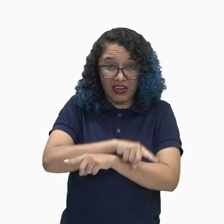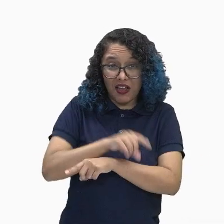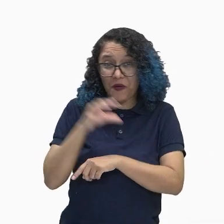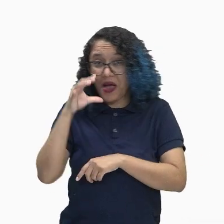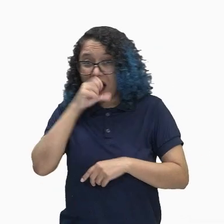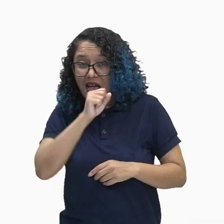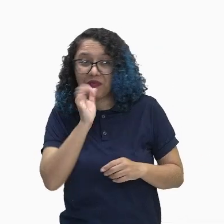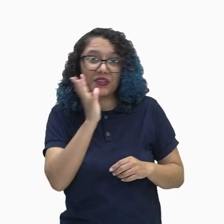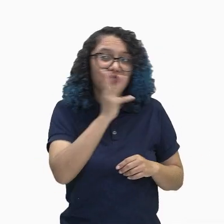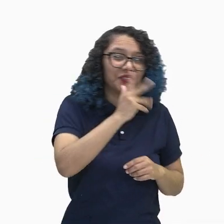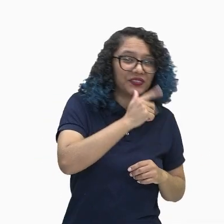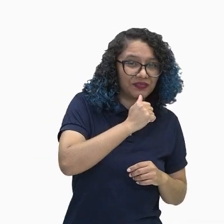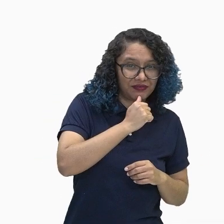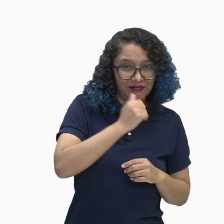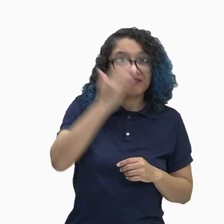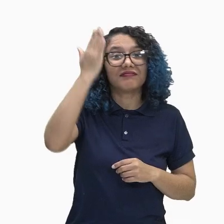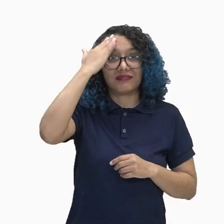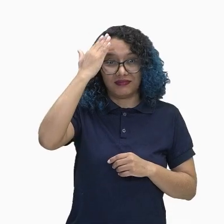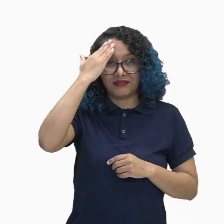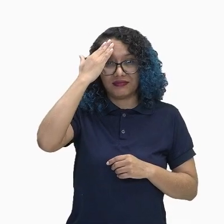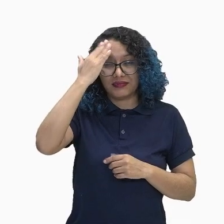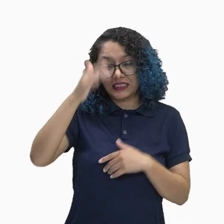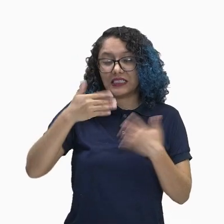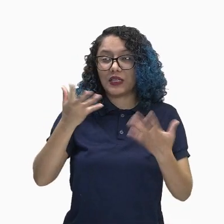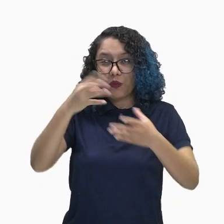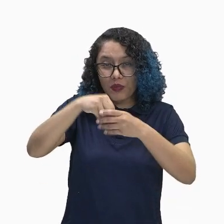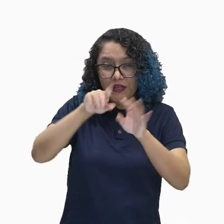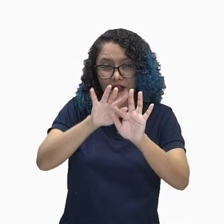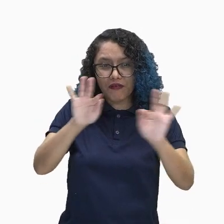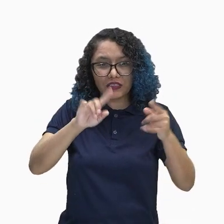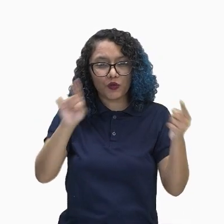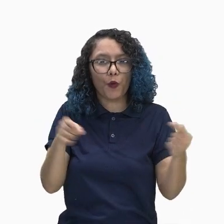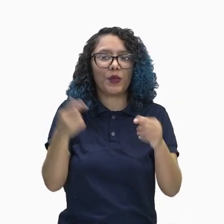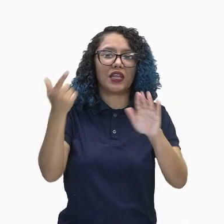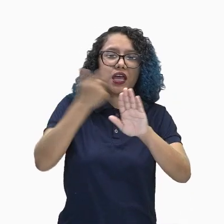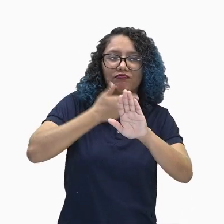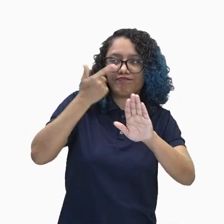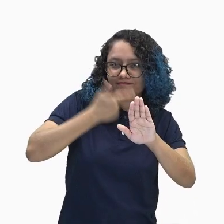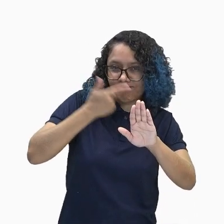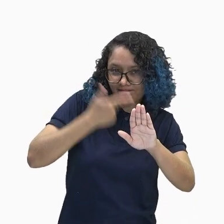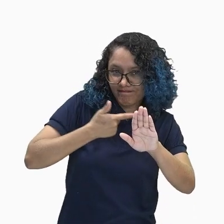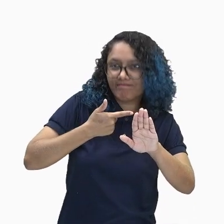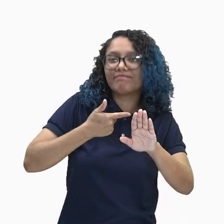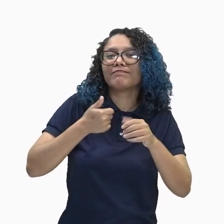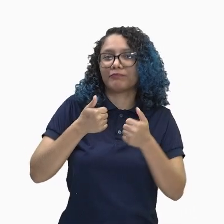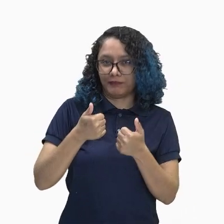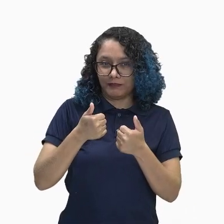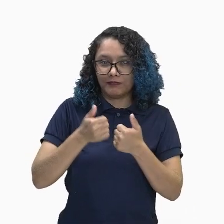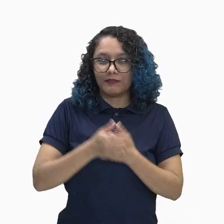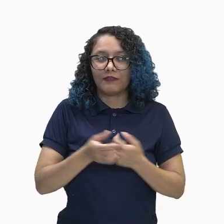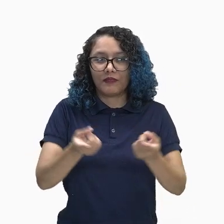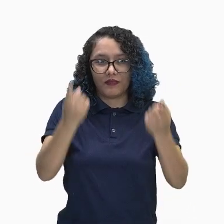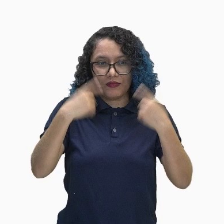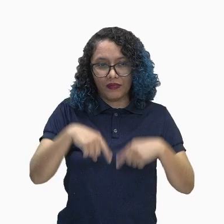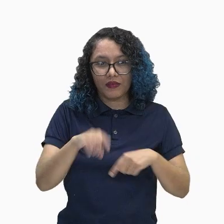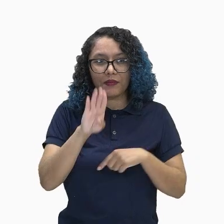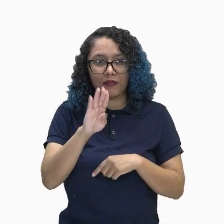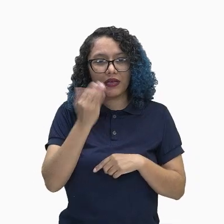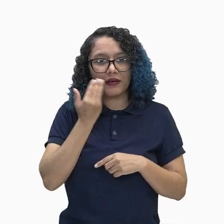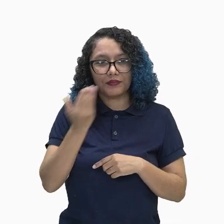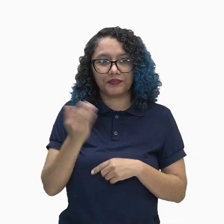devagar. Então, nessa frase tem o quê? Uma ironia. A sopa estava uma